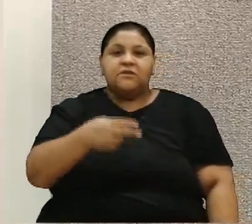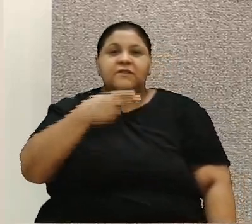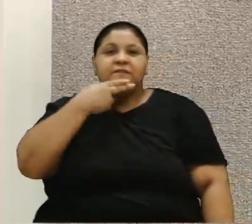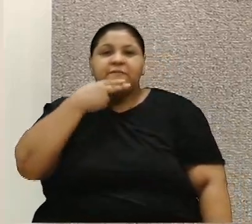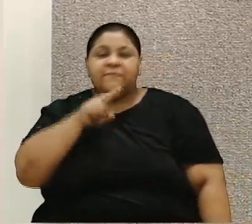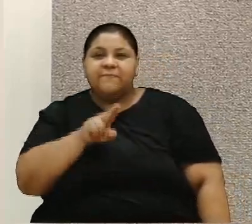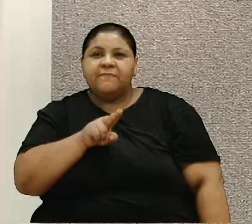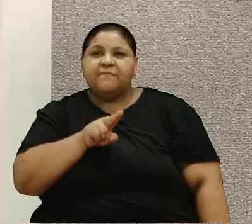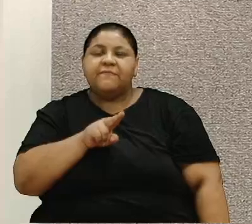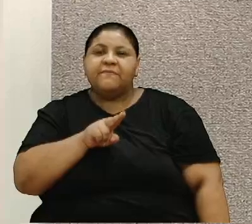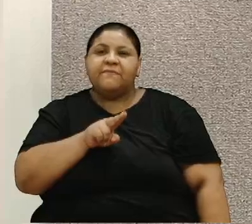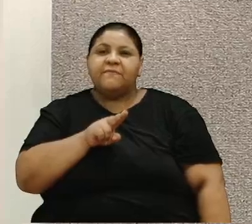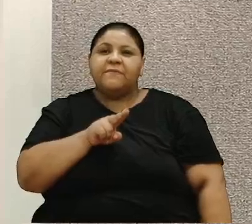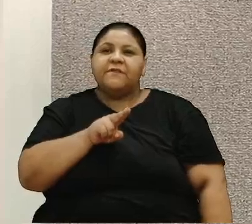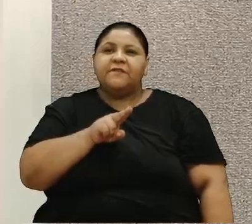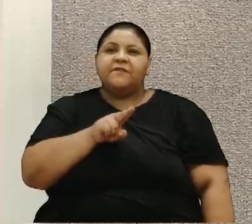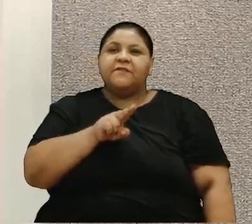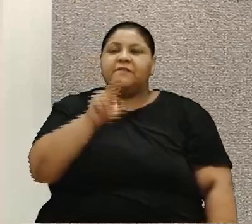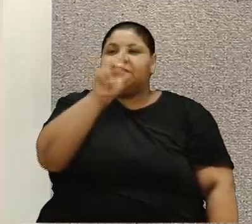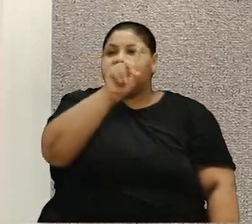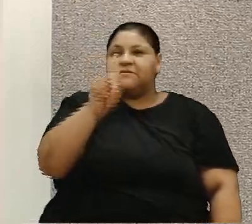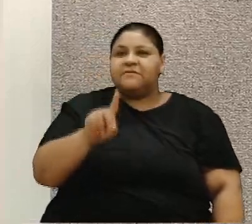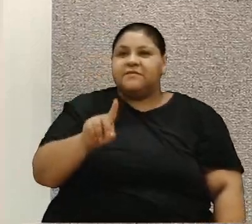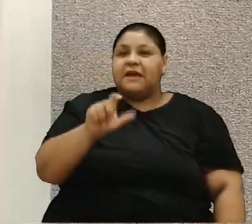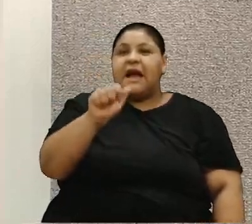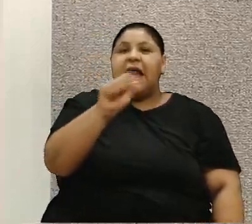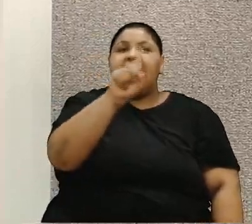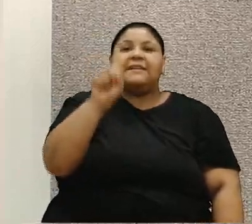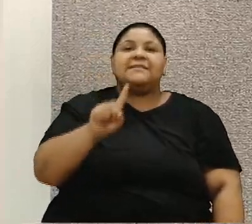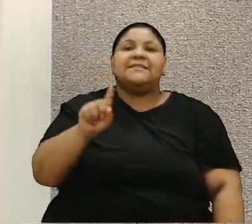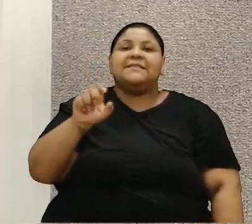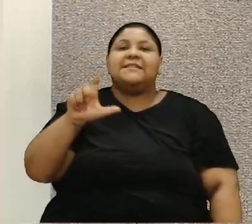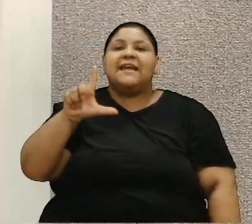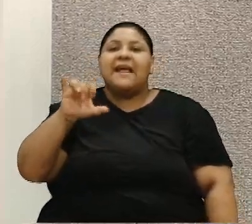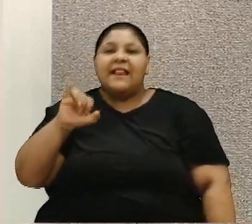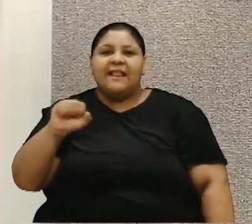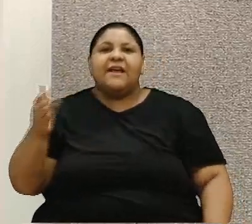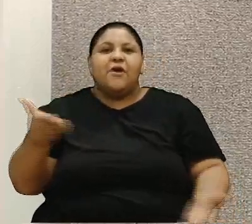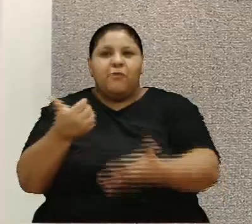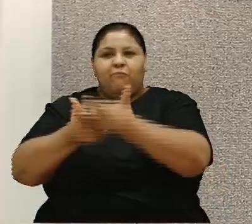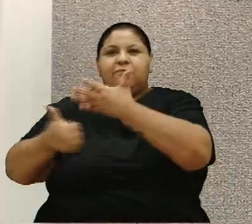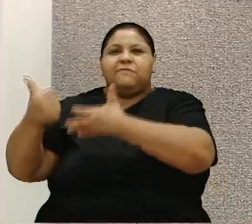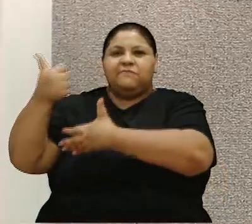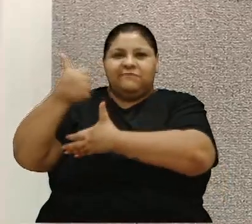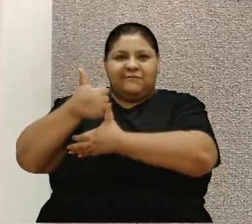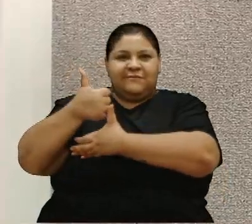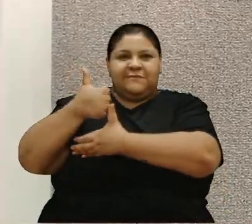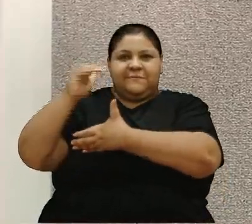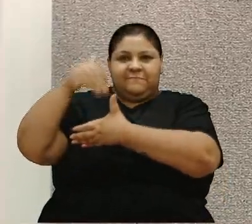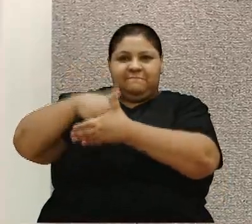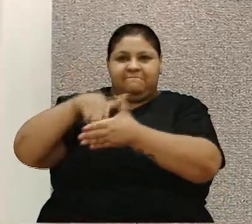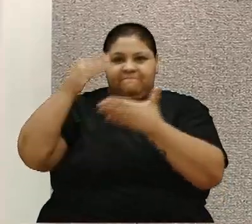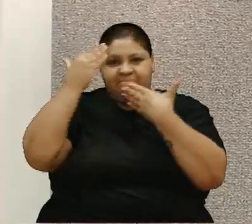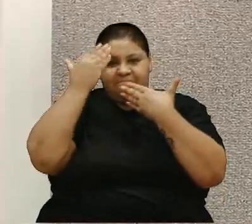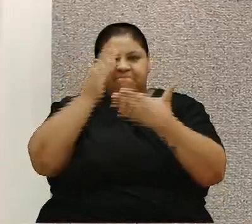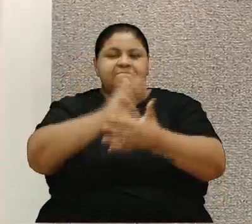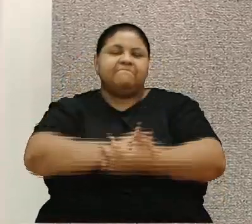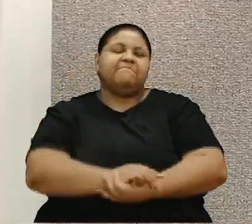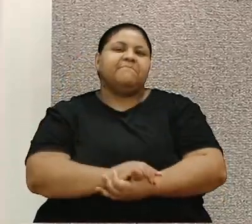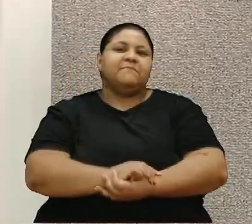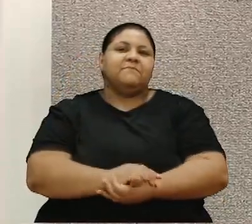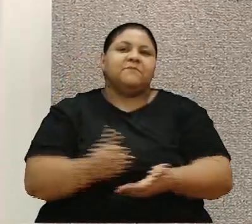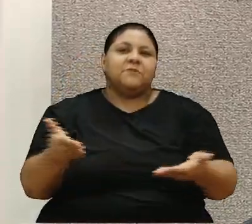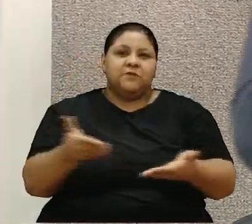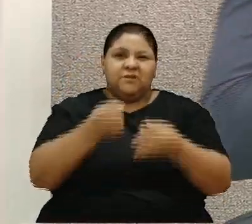neta da senhora Azélia, né? Estão aqui nessa oportunidade prestigiando esta votação. Muito obrigado. E aqui